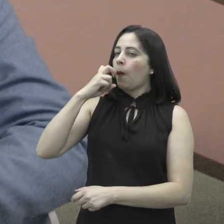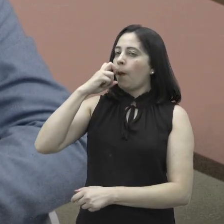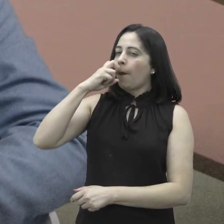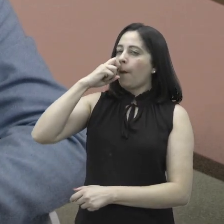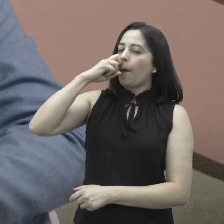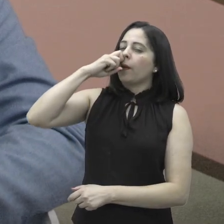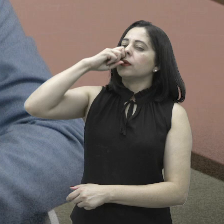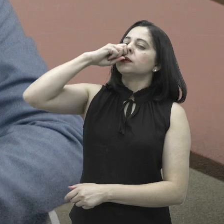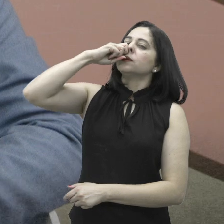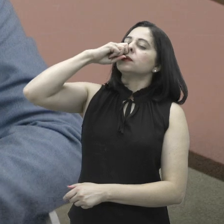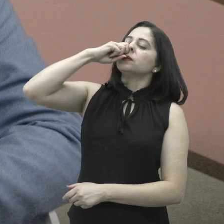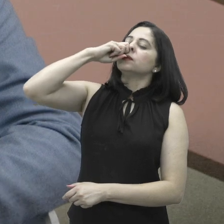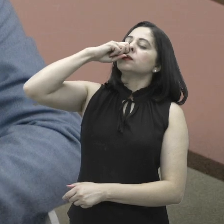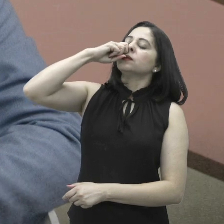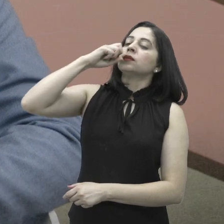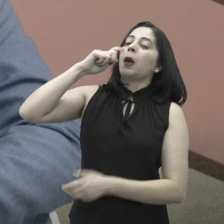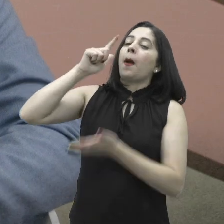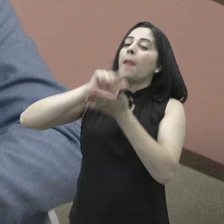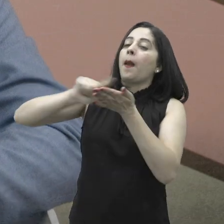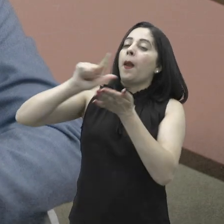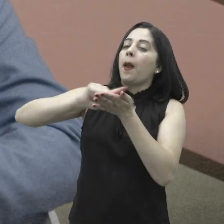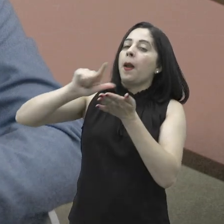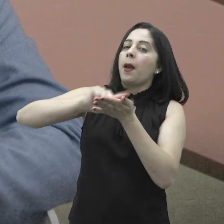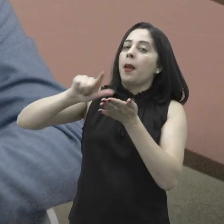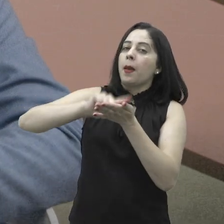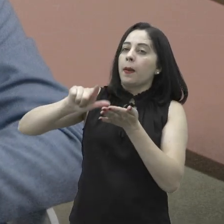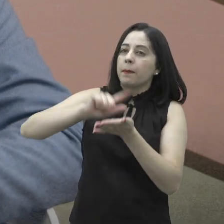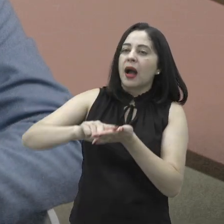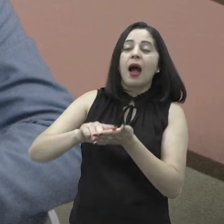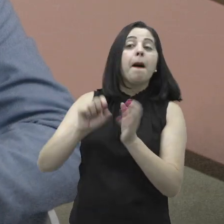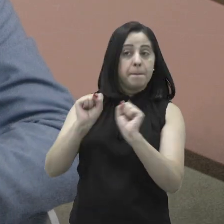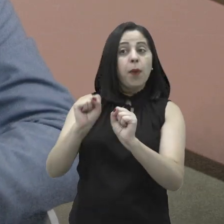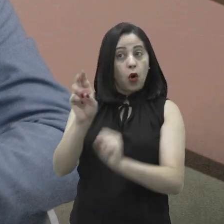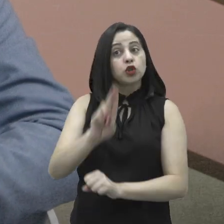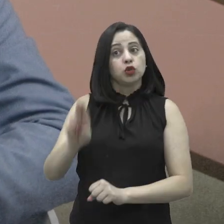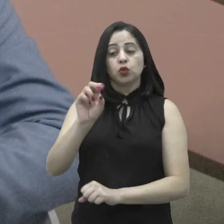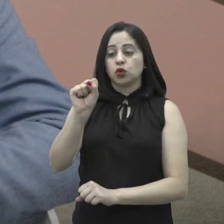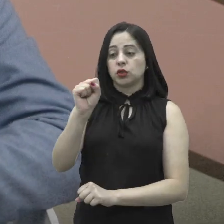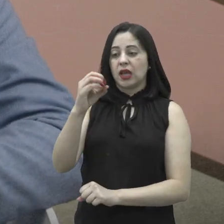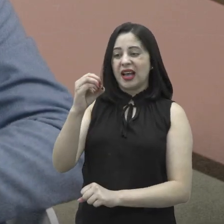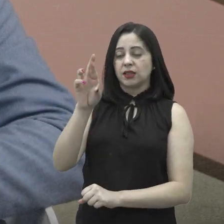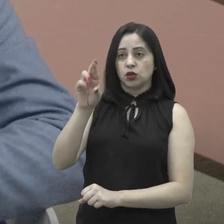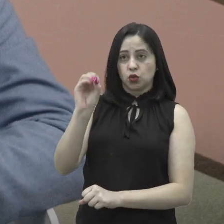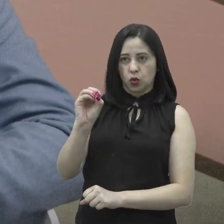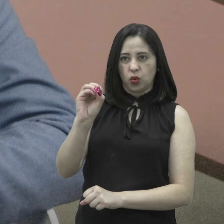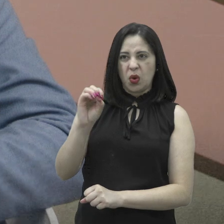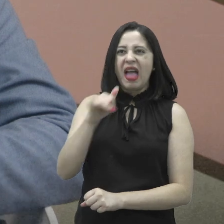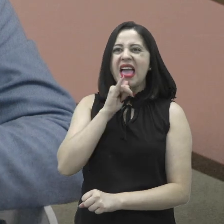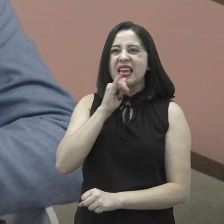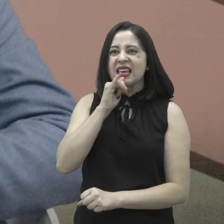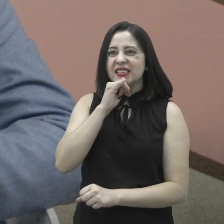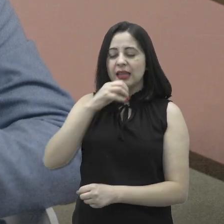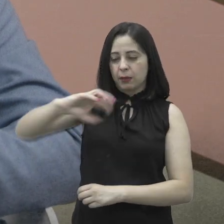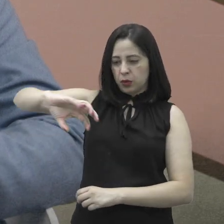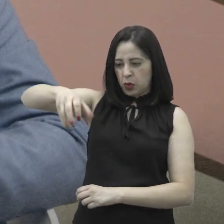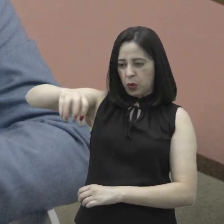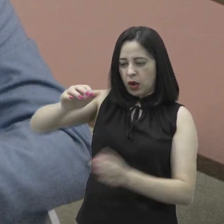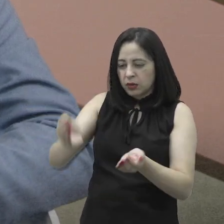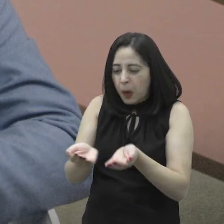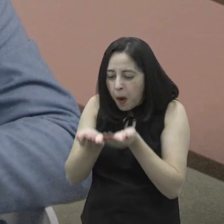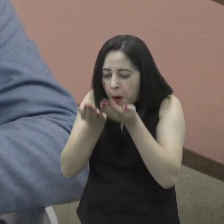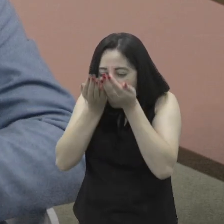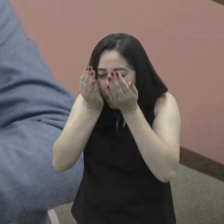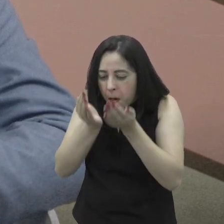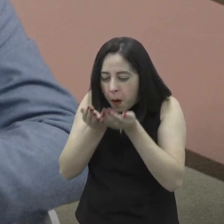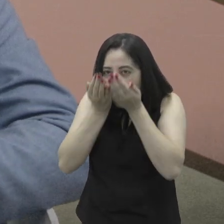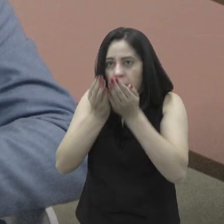lavagem boa, com uma solução salina estéril, um soro fisiológico. Não é bom usar água da pia, nem água do chuveiro, porque não é água filtrada. Então,